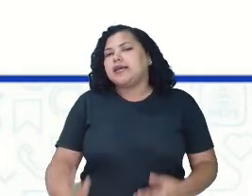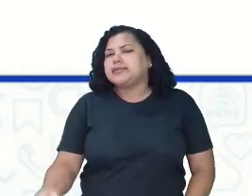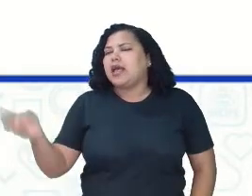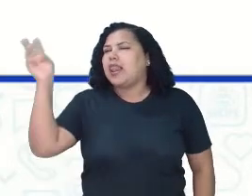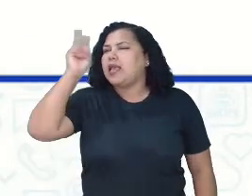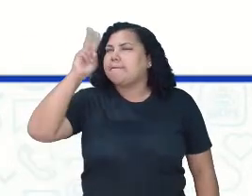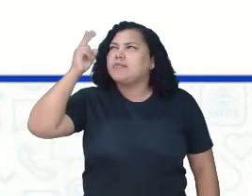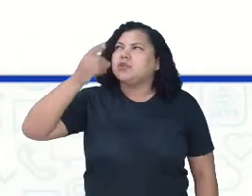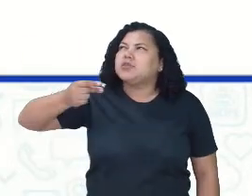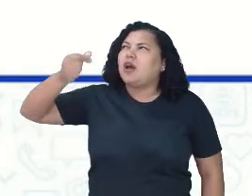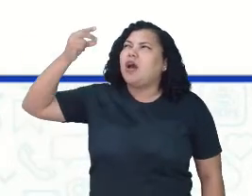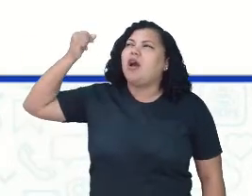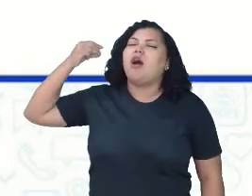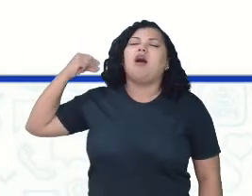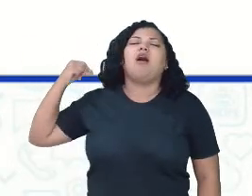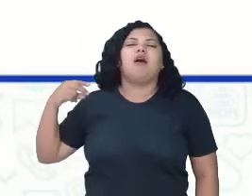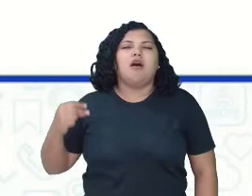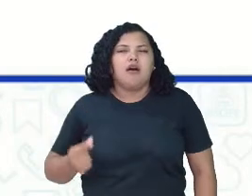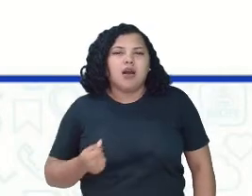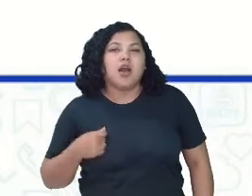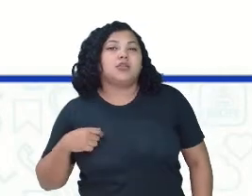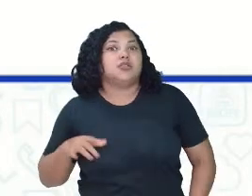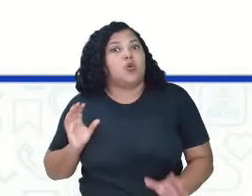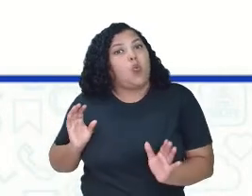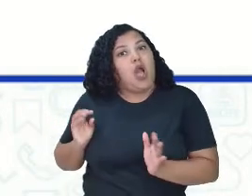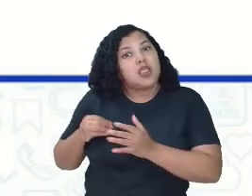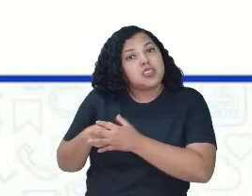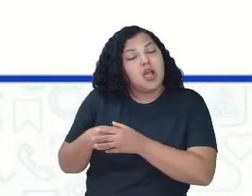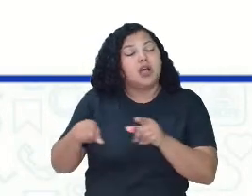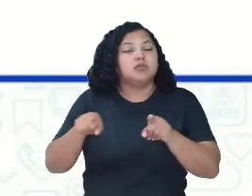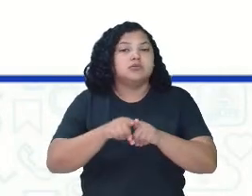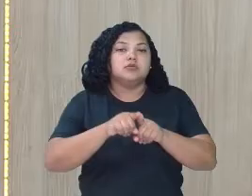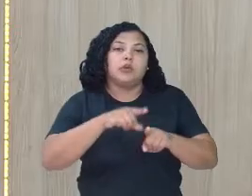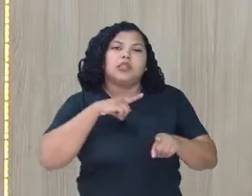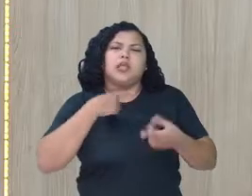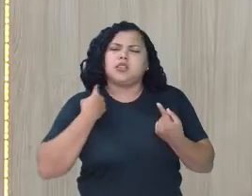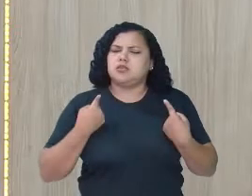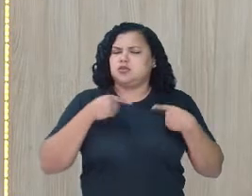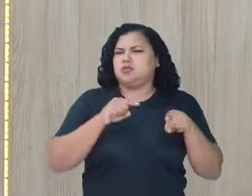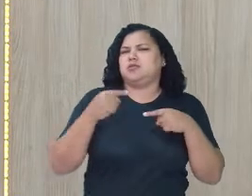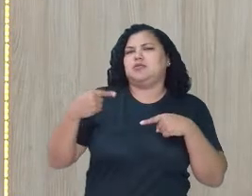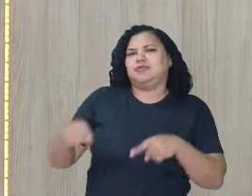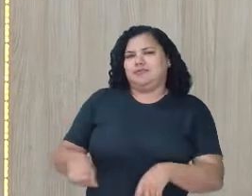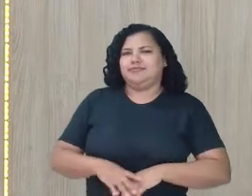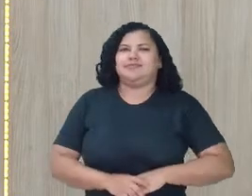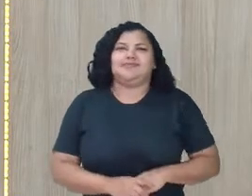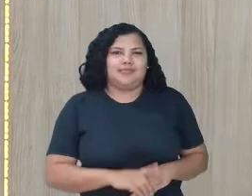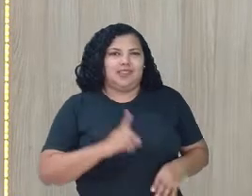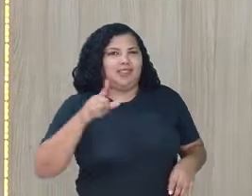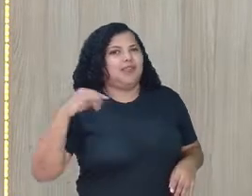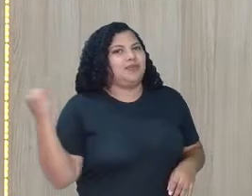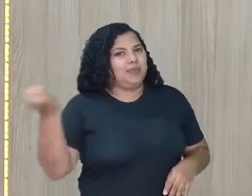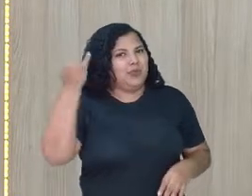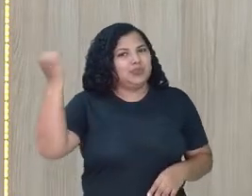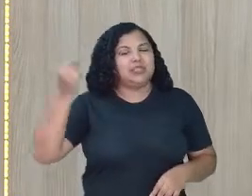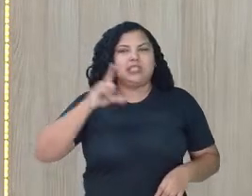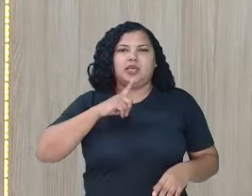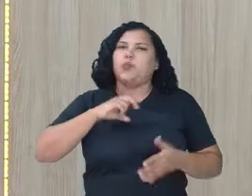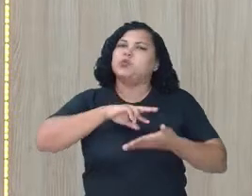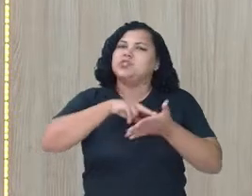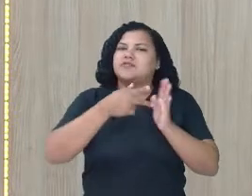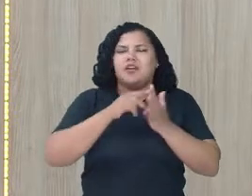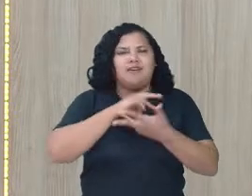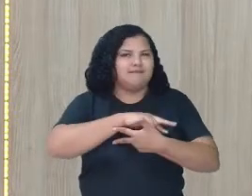e de trazer desafios também. Então, eles têm um significado e eles são muito importantes, tá certo? Porque eles vão, como a gente